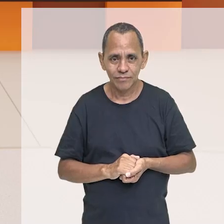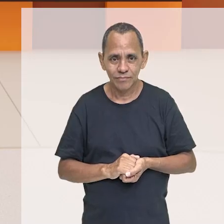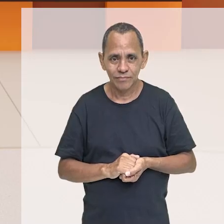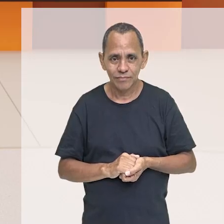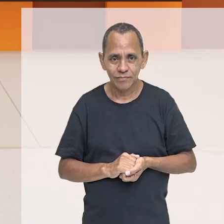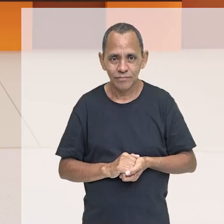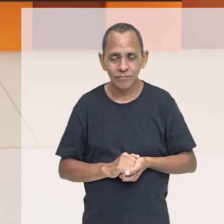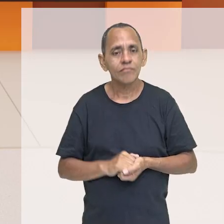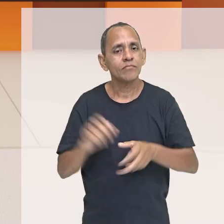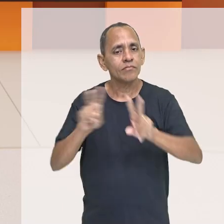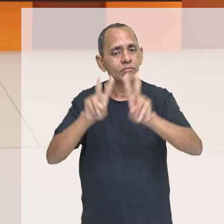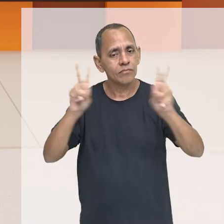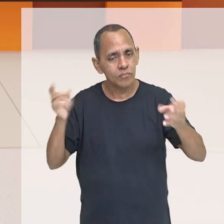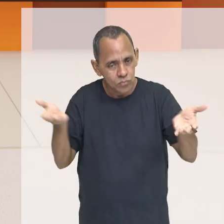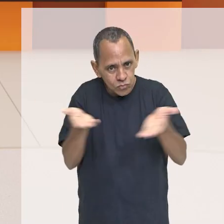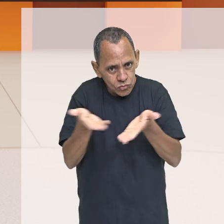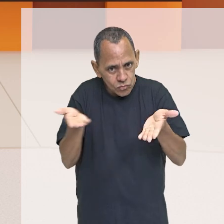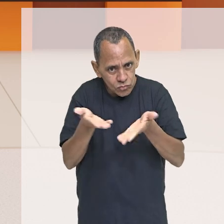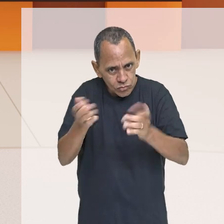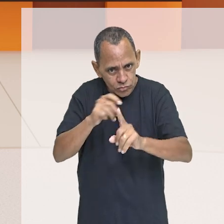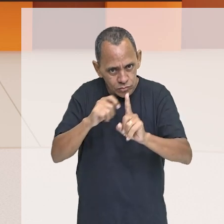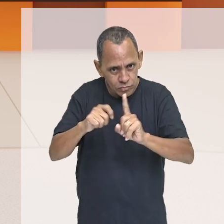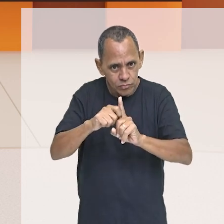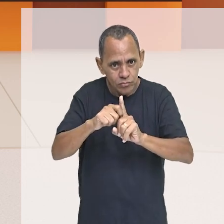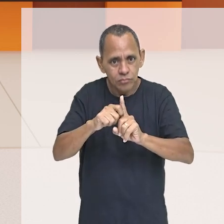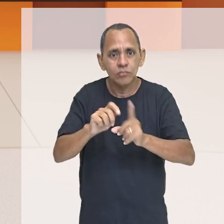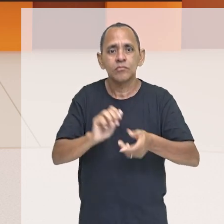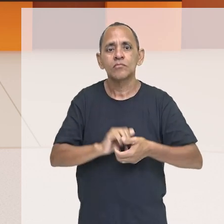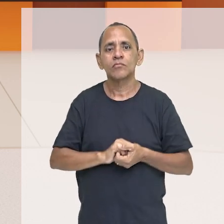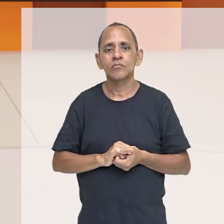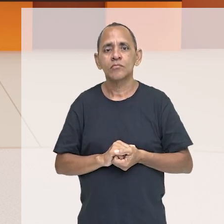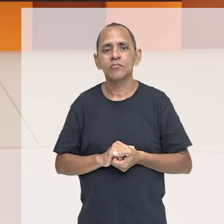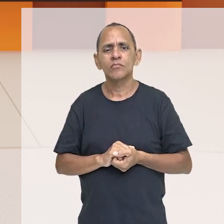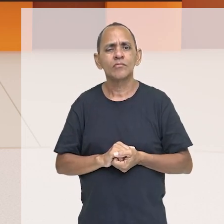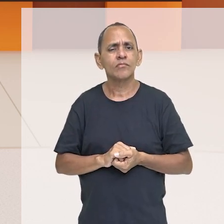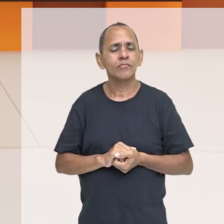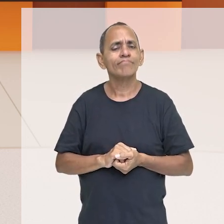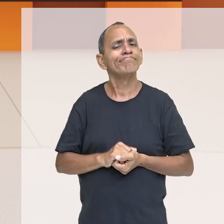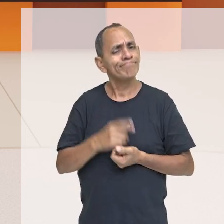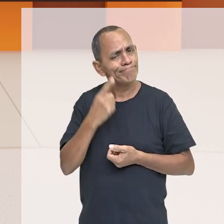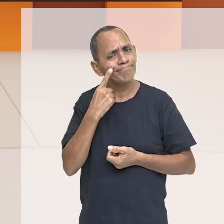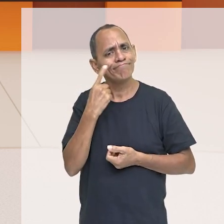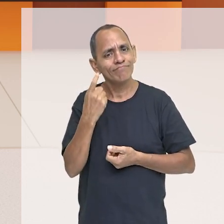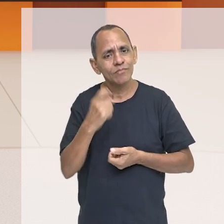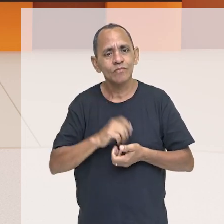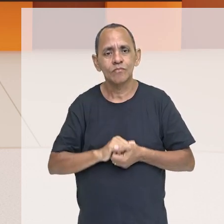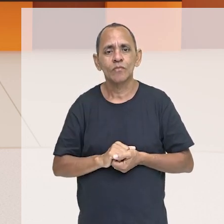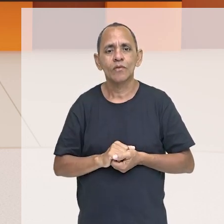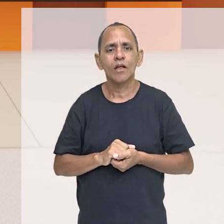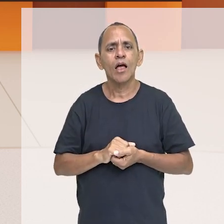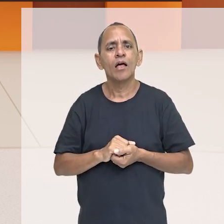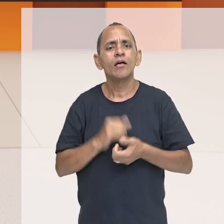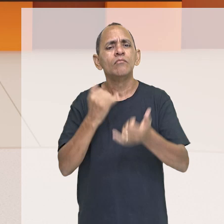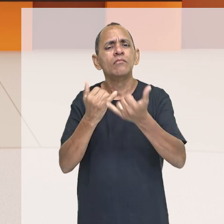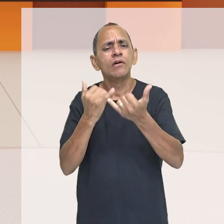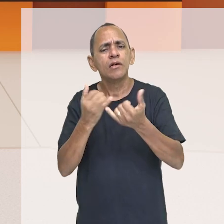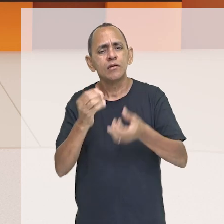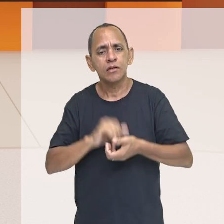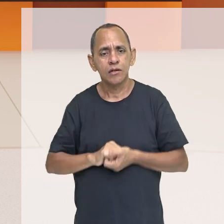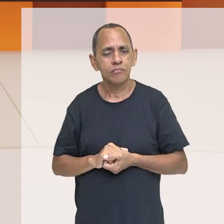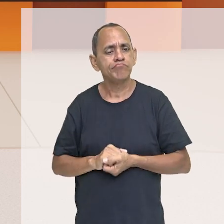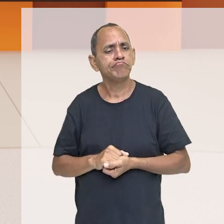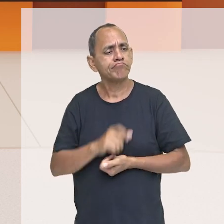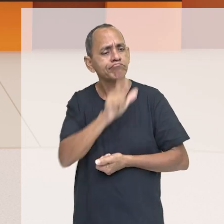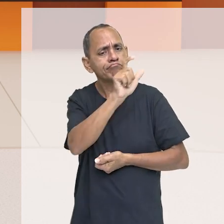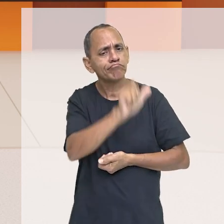A temática da nossa aula de Sociologia é uma temática muito interessante, que parece, por um lado,